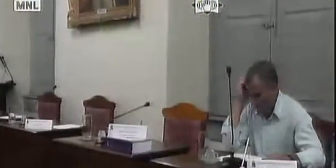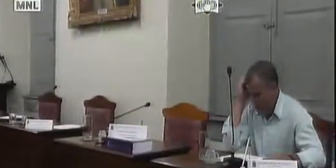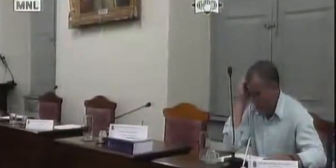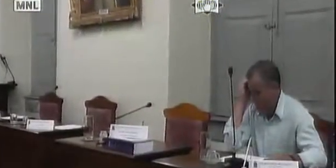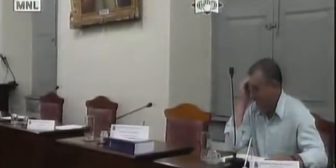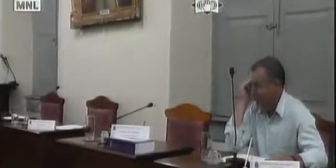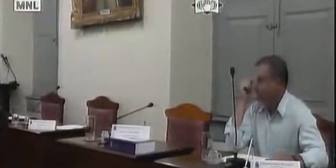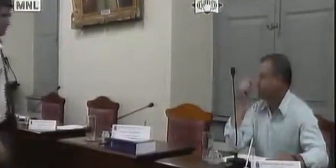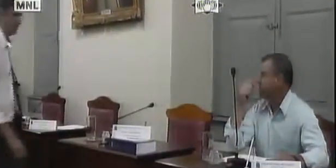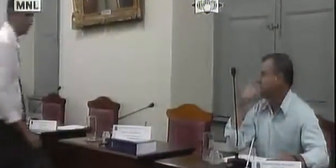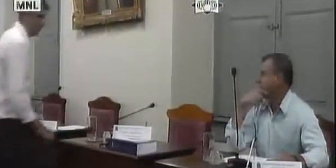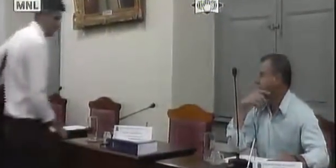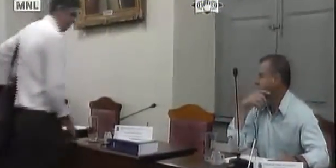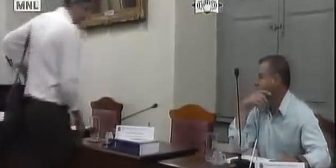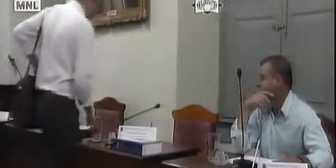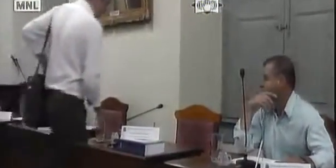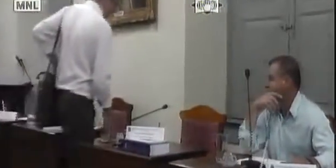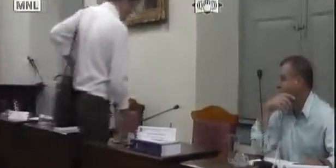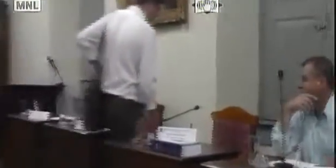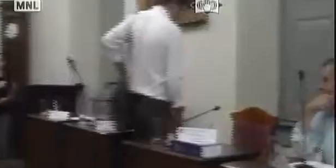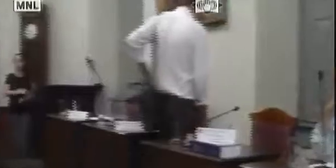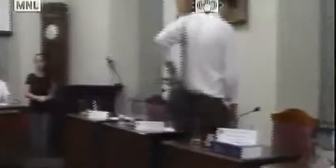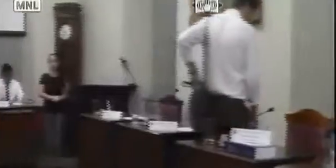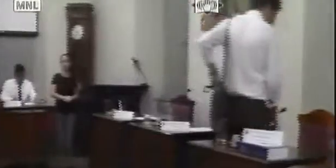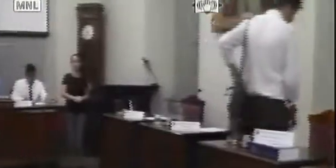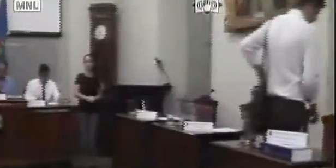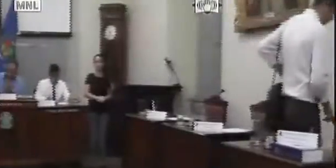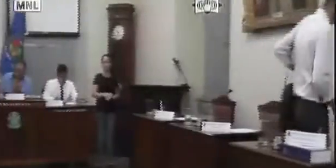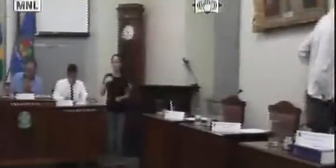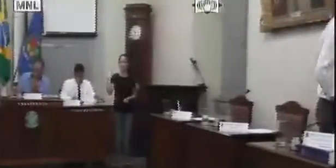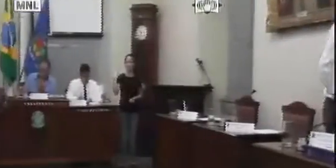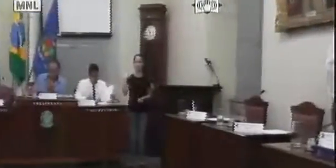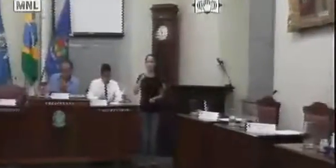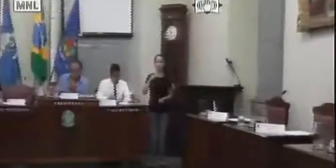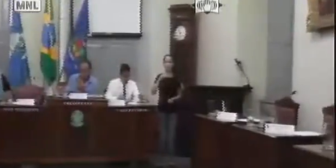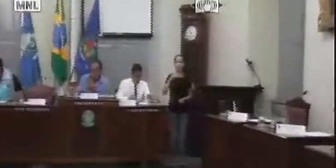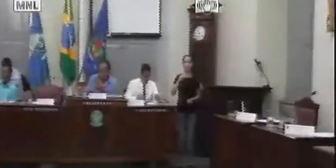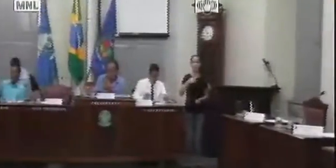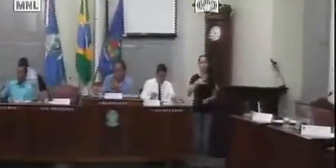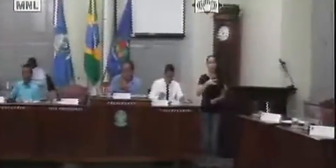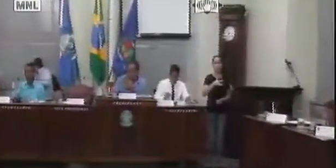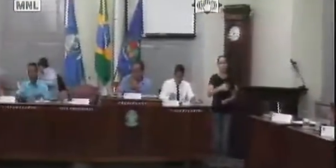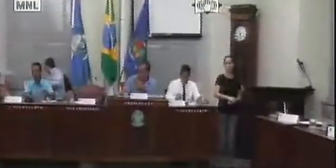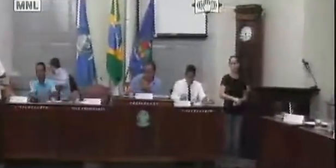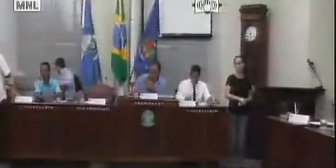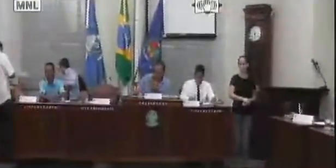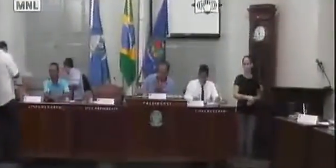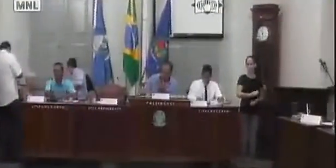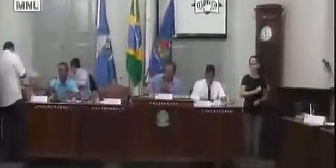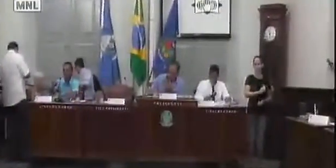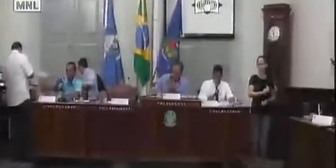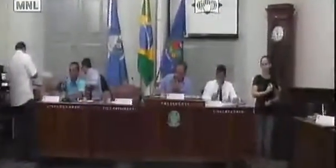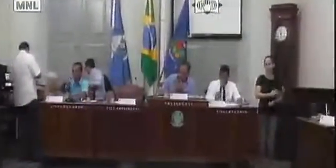de Oliveira, Marcelo de Santa Isabel. Vereador Marcos da Silva Marques, Marquinhos da Saúde.